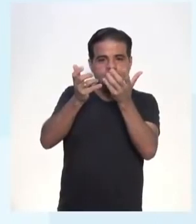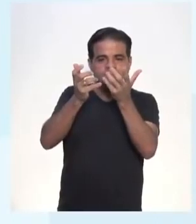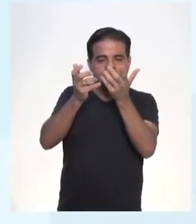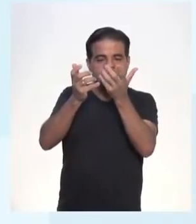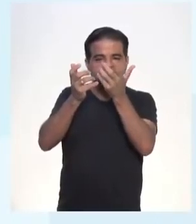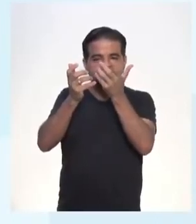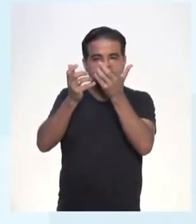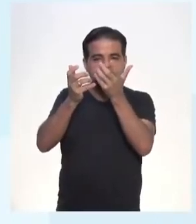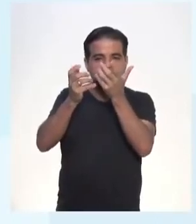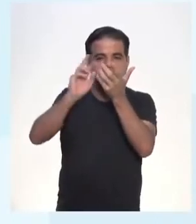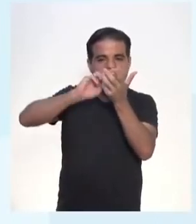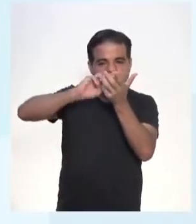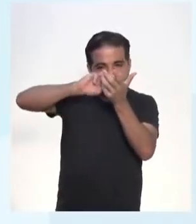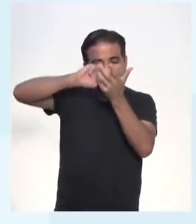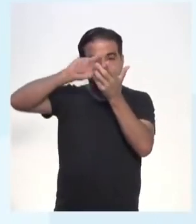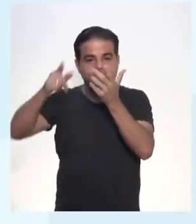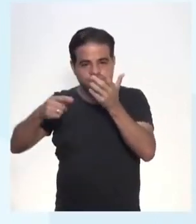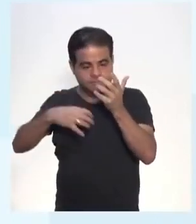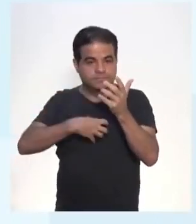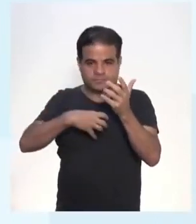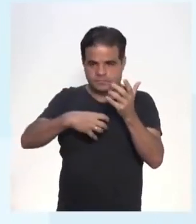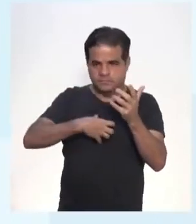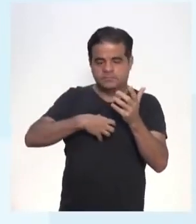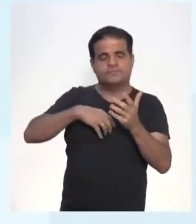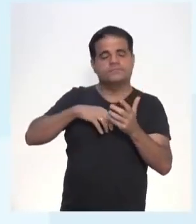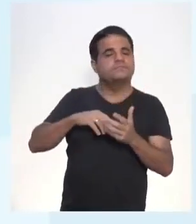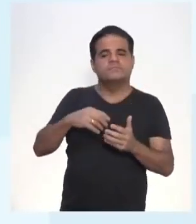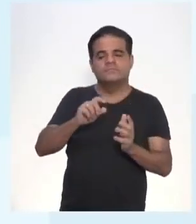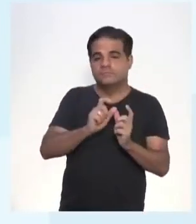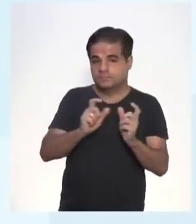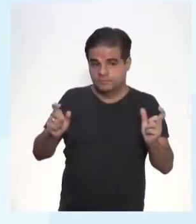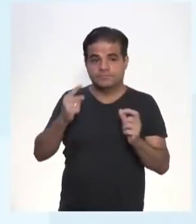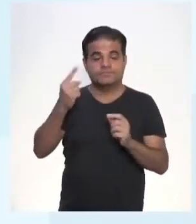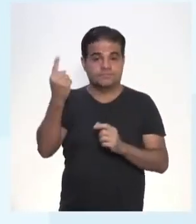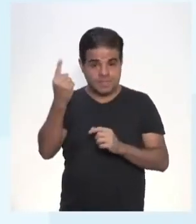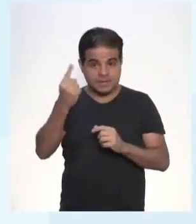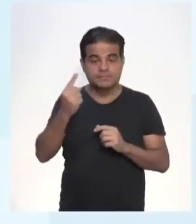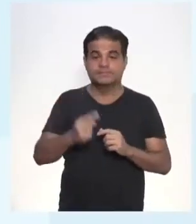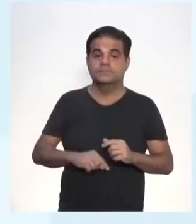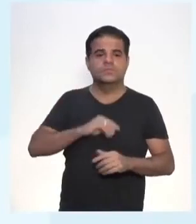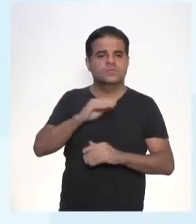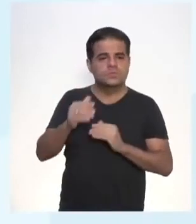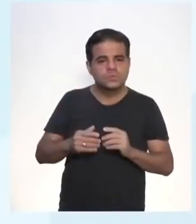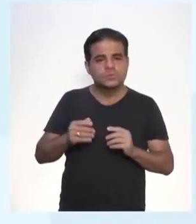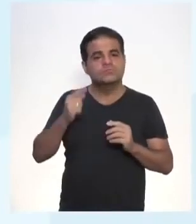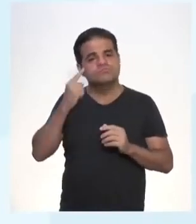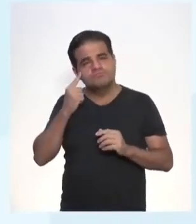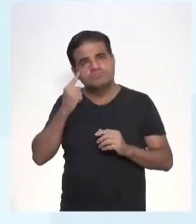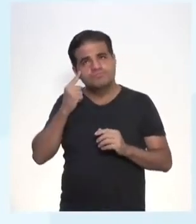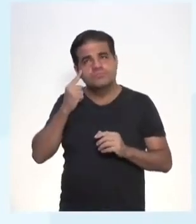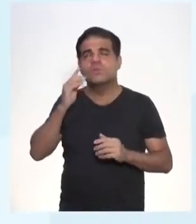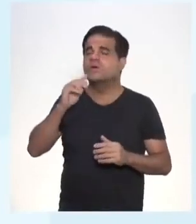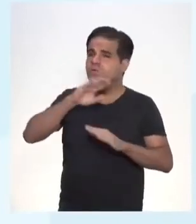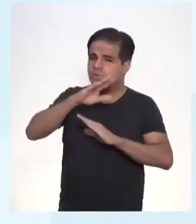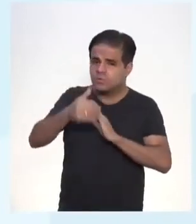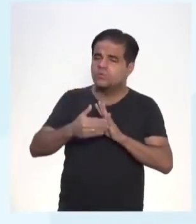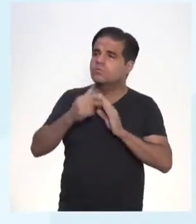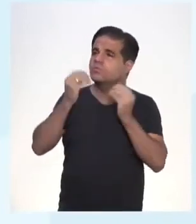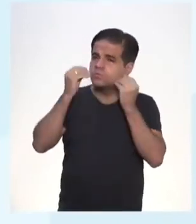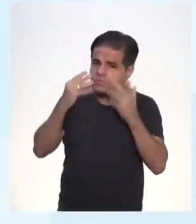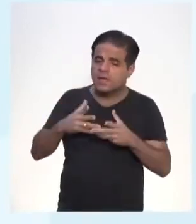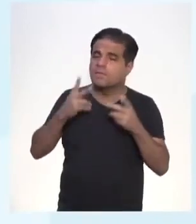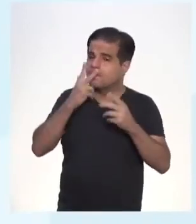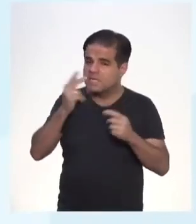ajudassem a entender a diferença de efeito de sentido entre elas. A primeira frase, tudo fazia crer que seria um bom dia. Na segunda